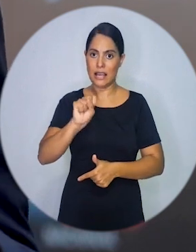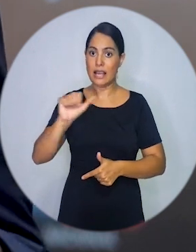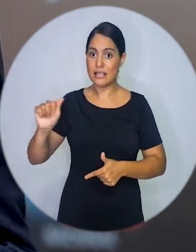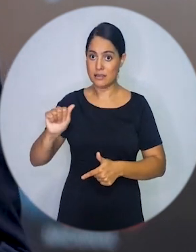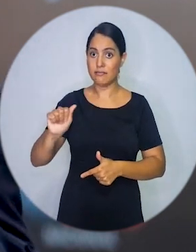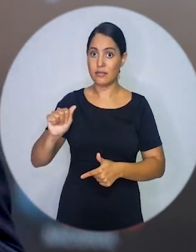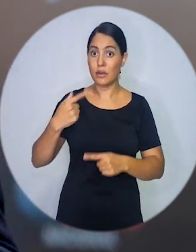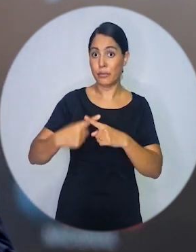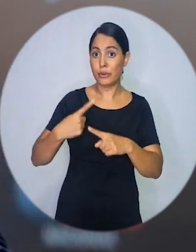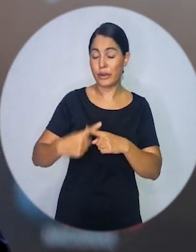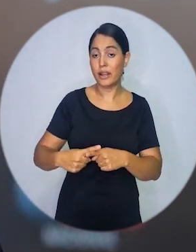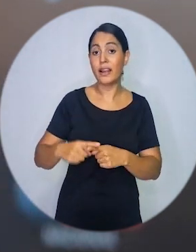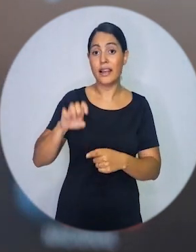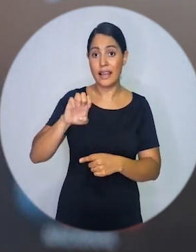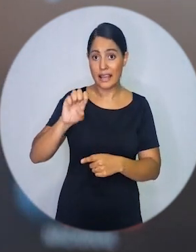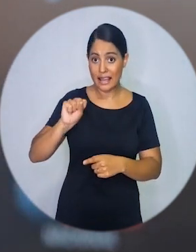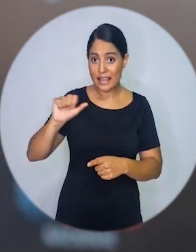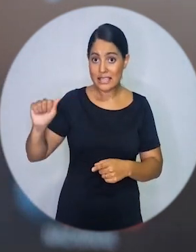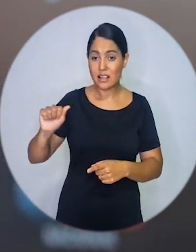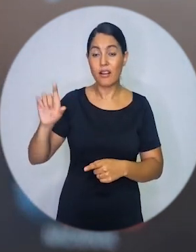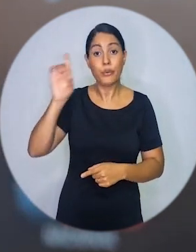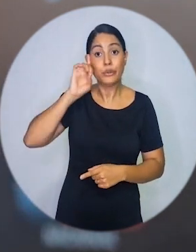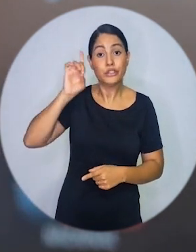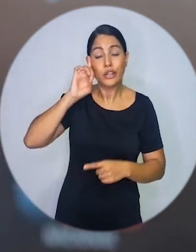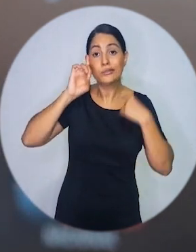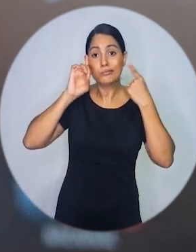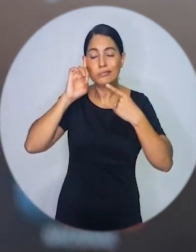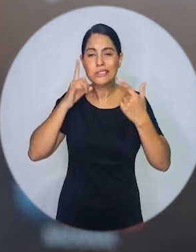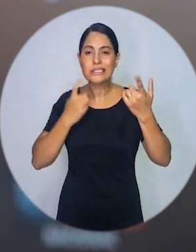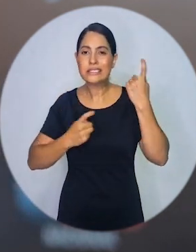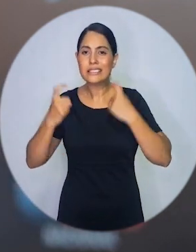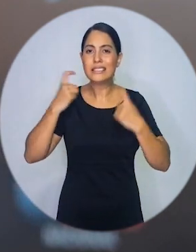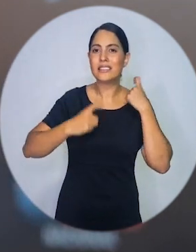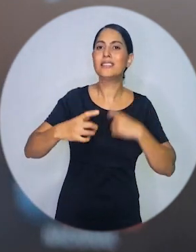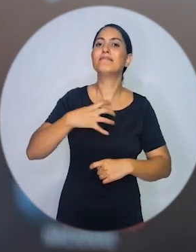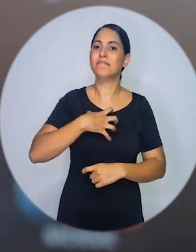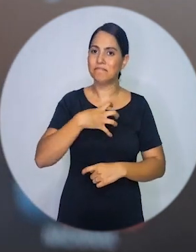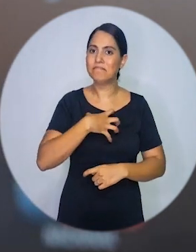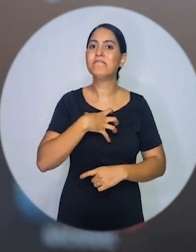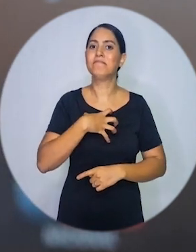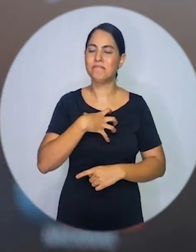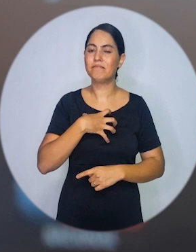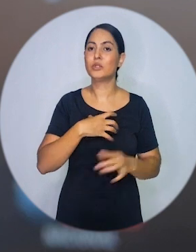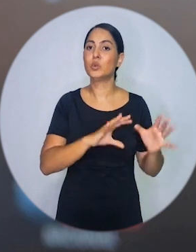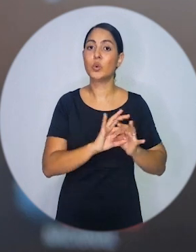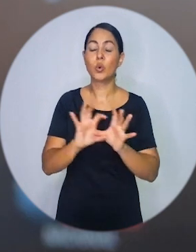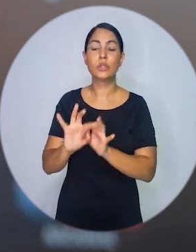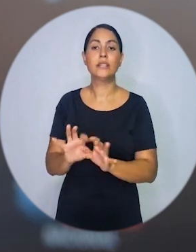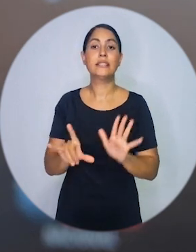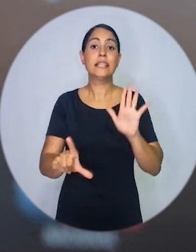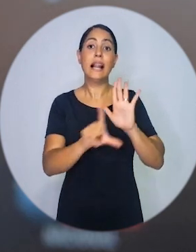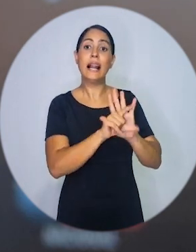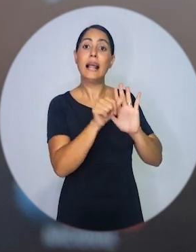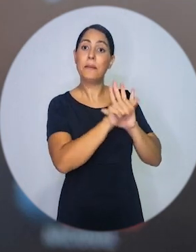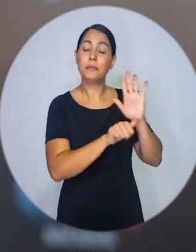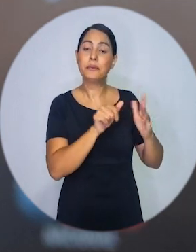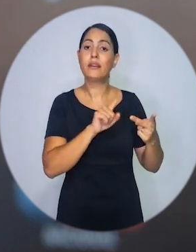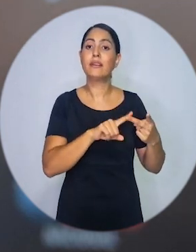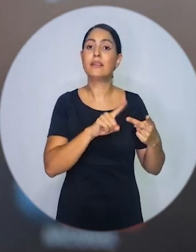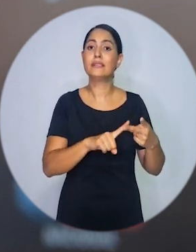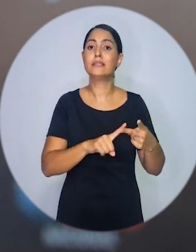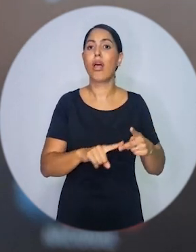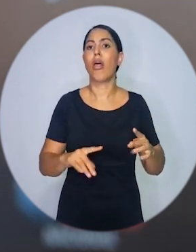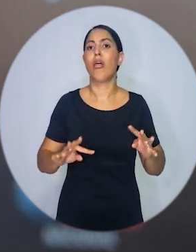de atividade da ESA. A ESA se preocupa com o dia a dia do advogado, com o complemento técnico, as